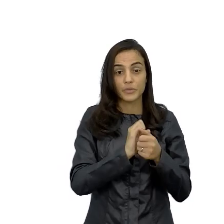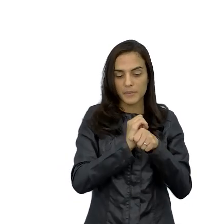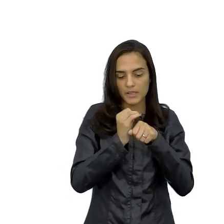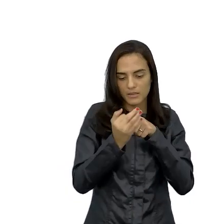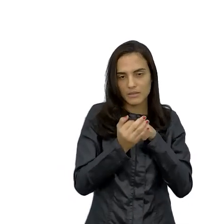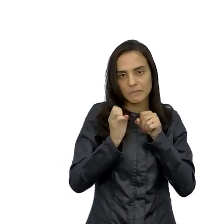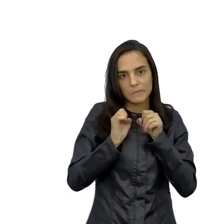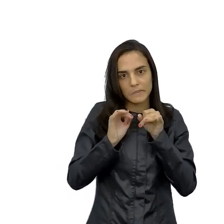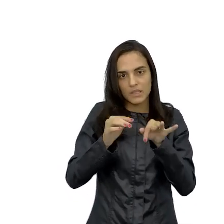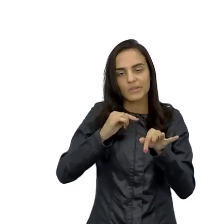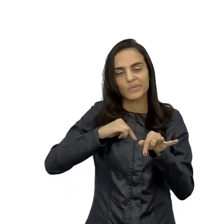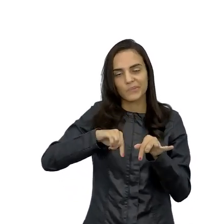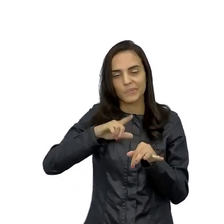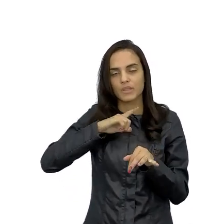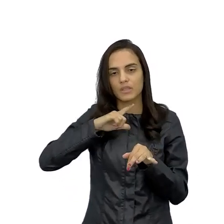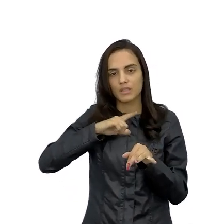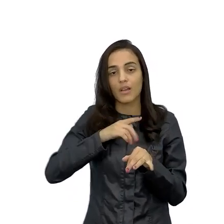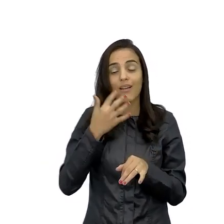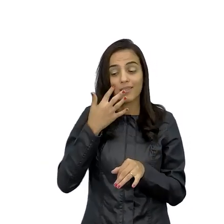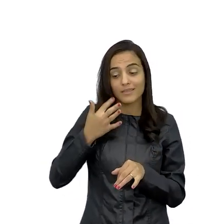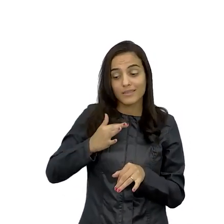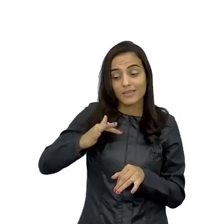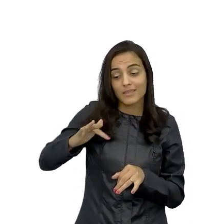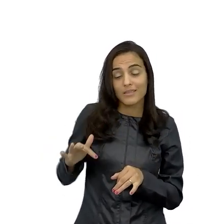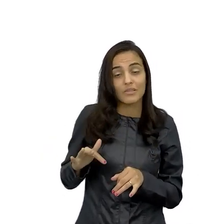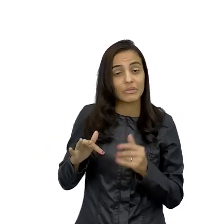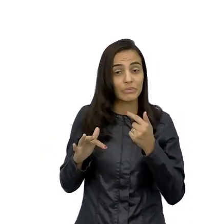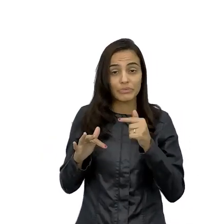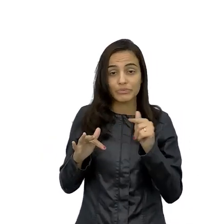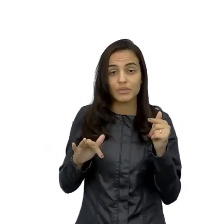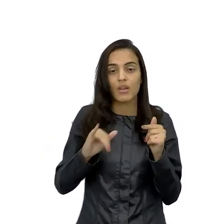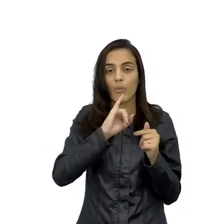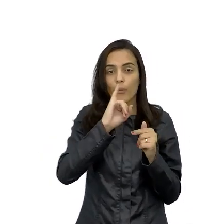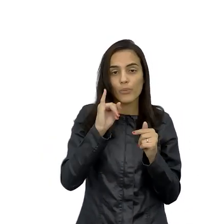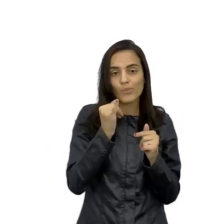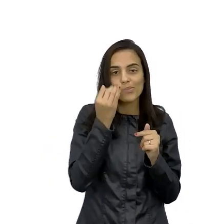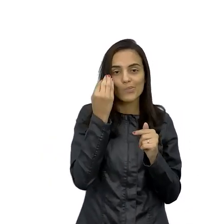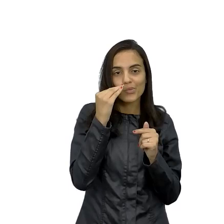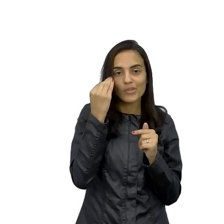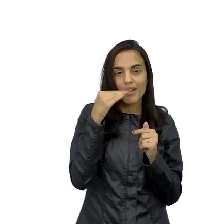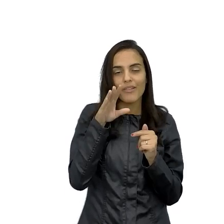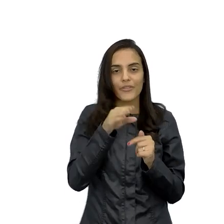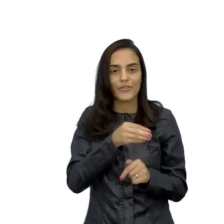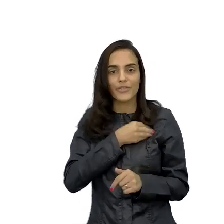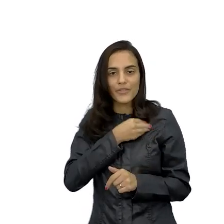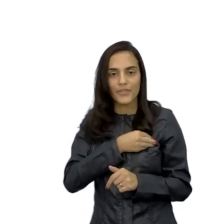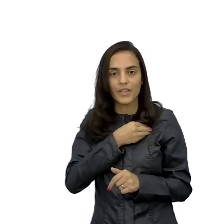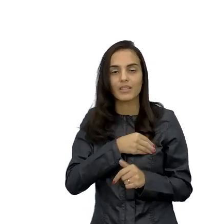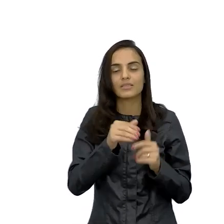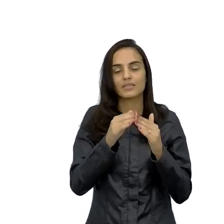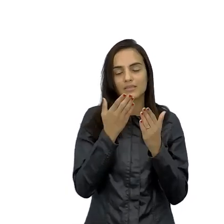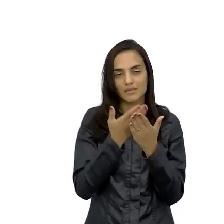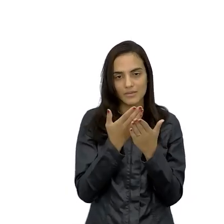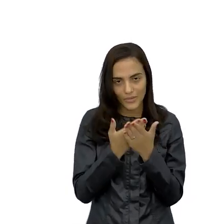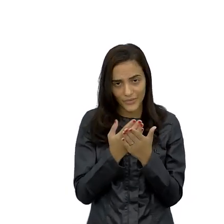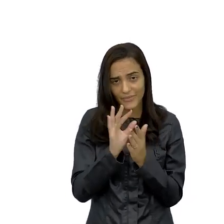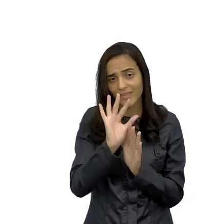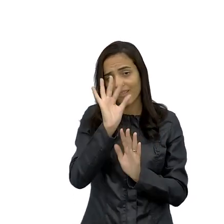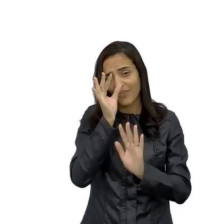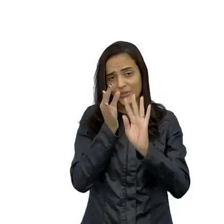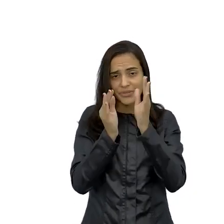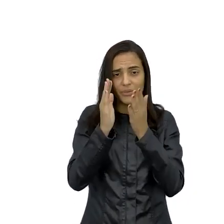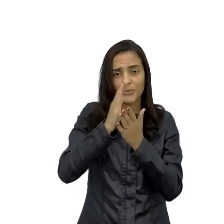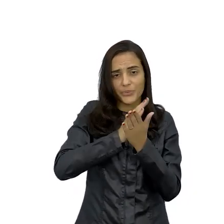que a gente passou, o quanto que essas crianças não tiveram oportunidade de convivência na escola, aconteceu isso